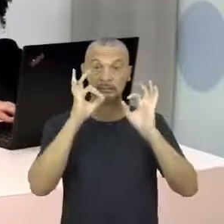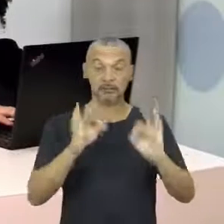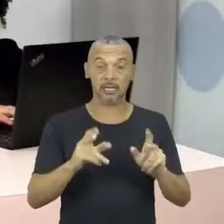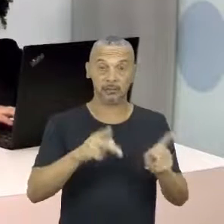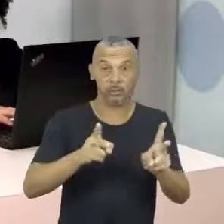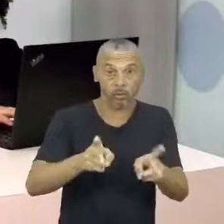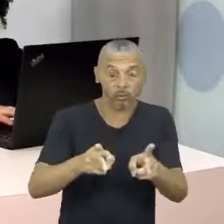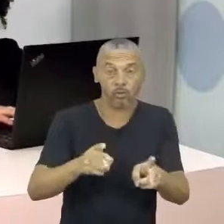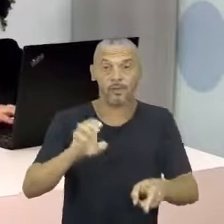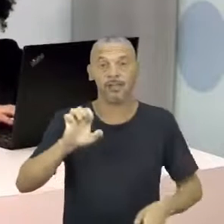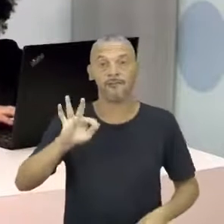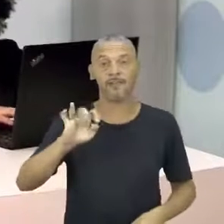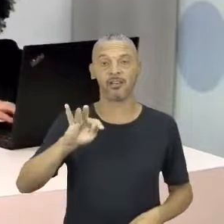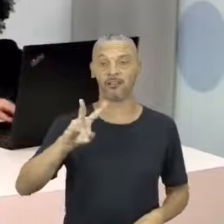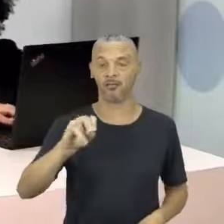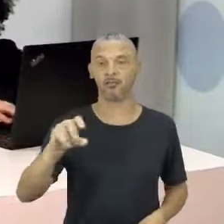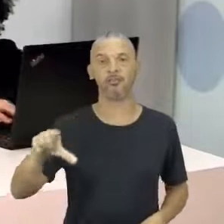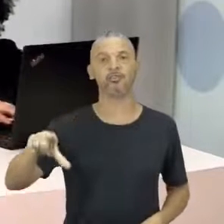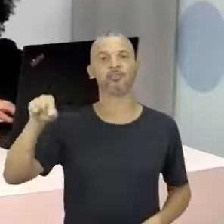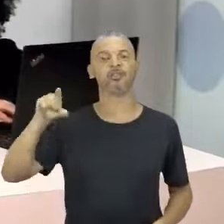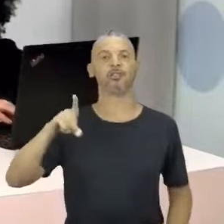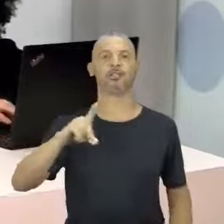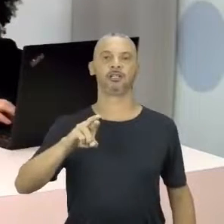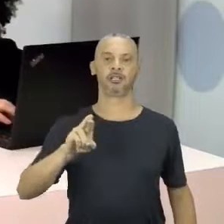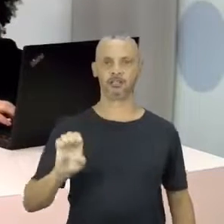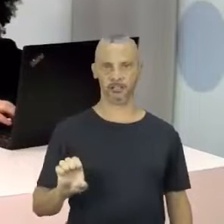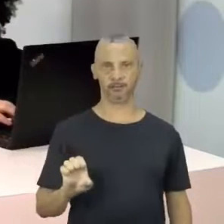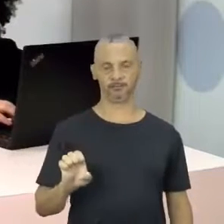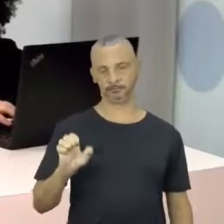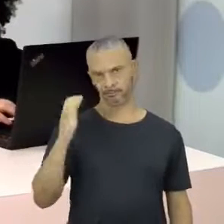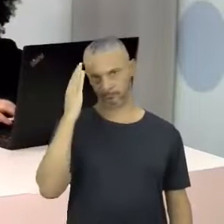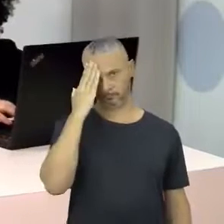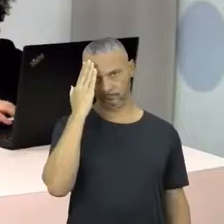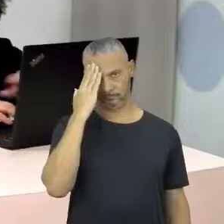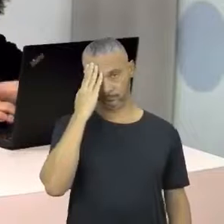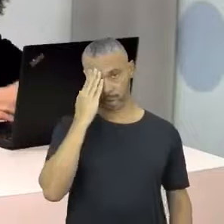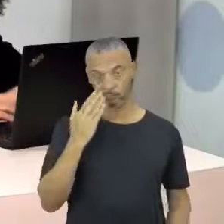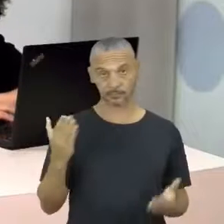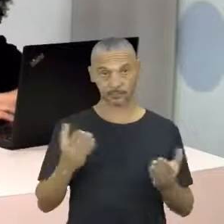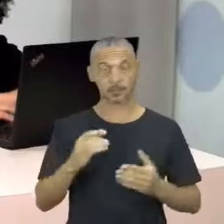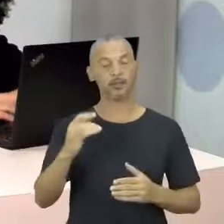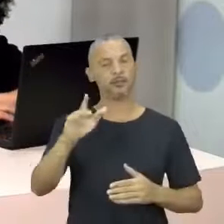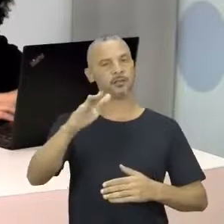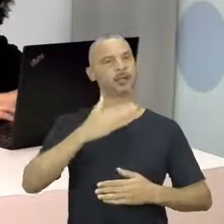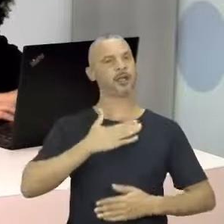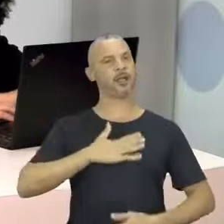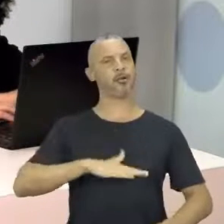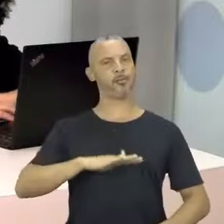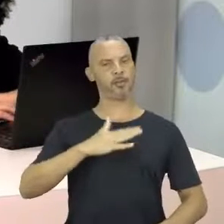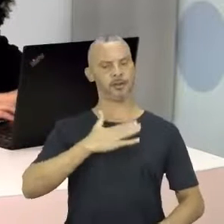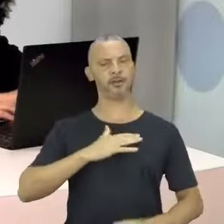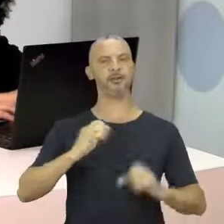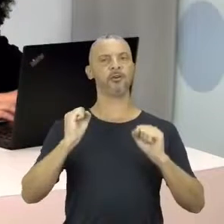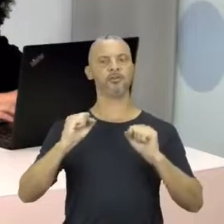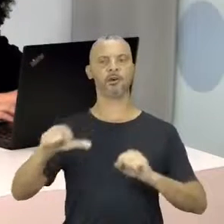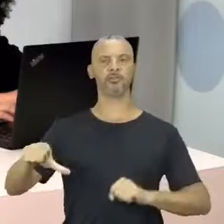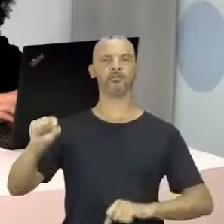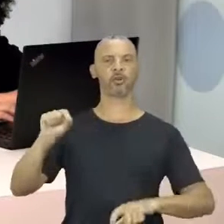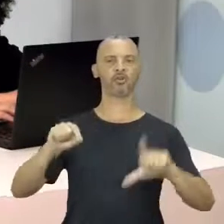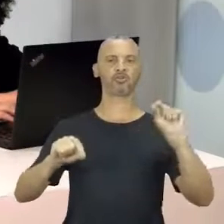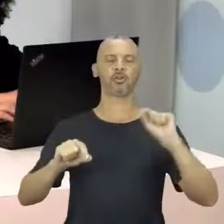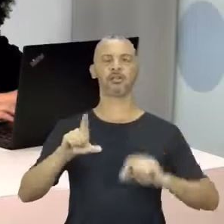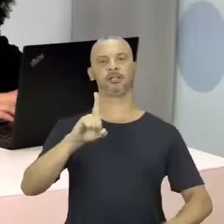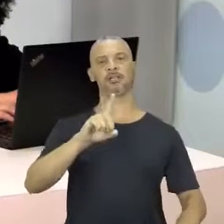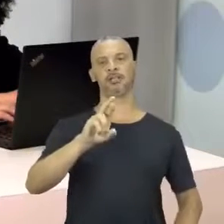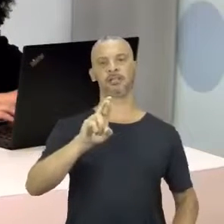você vai escolher a diretoria. Não é nesse momento aqui para cargo, tá bom? Então fique tranquilo, você pode selecionar uma das diretorias, a